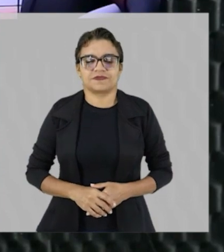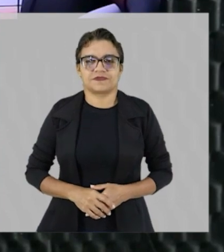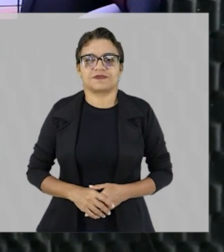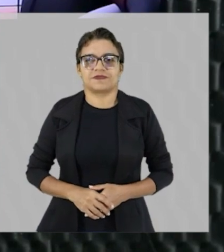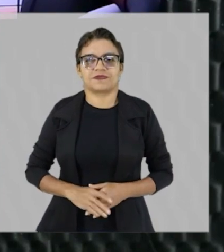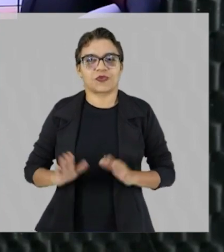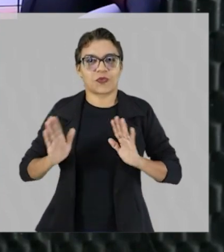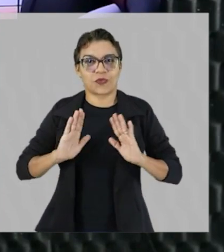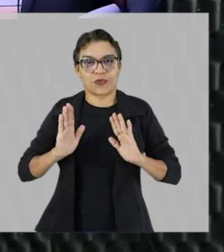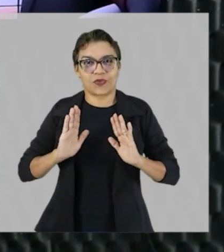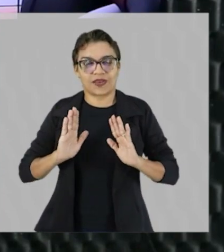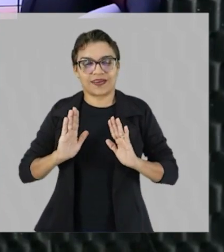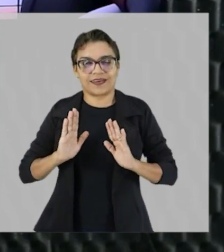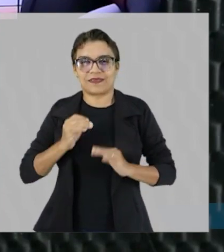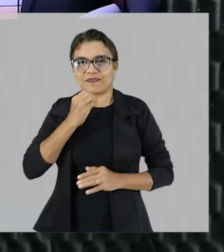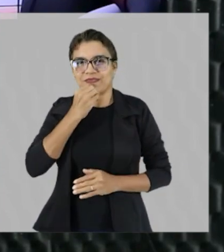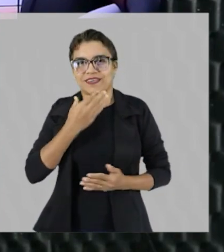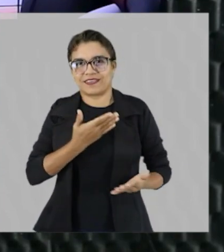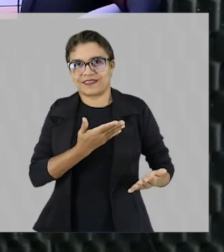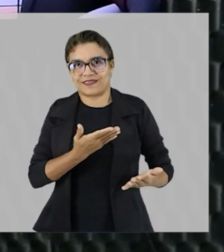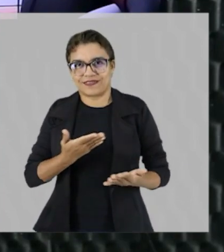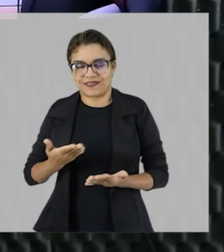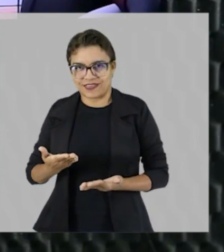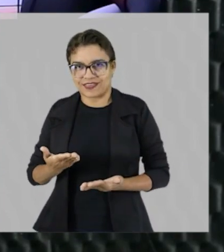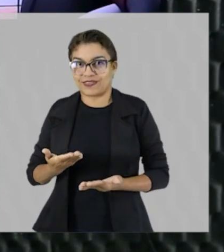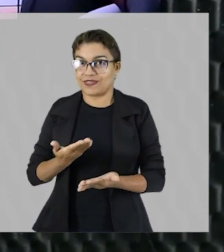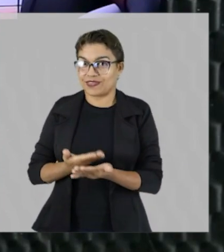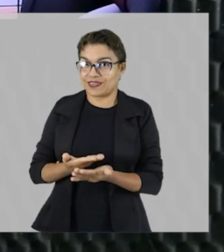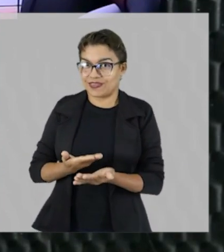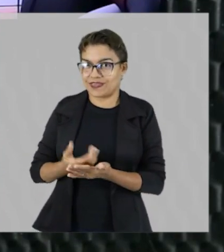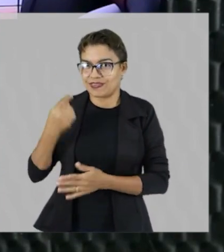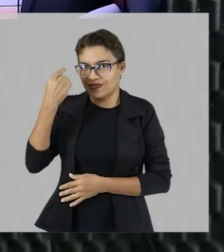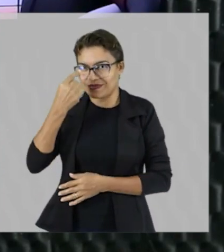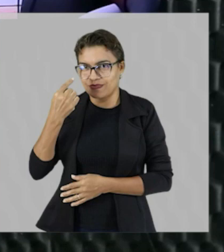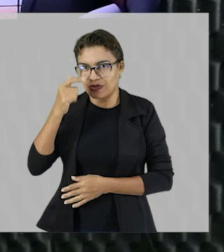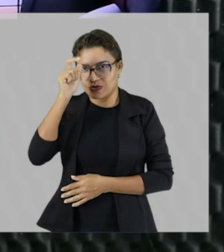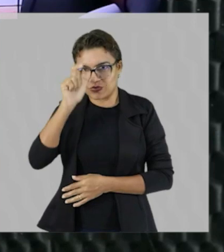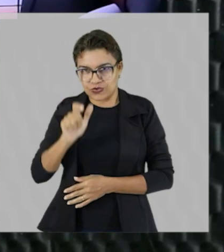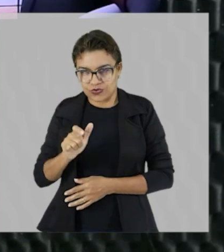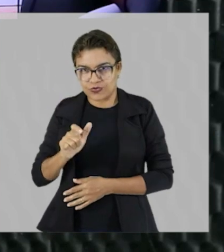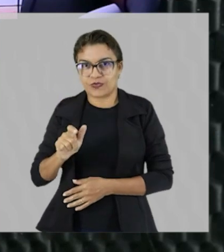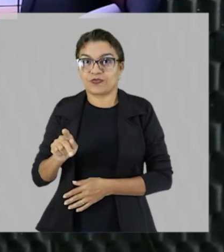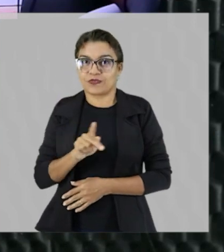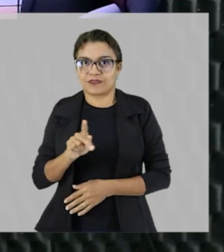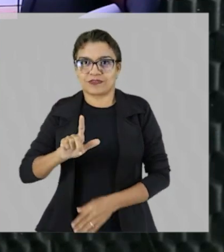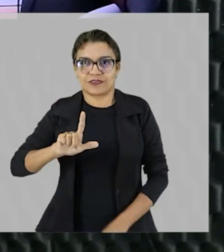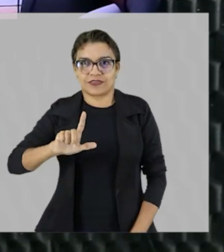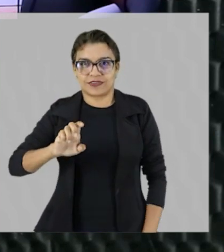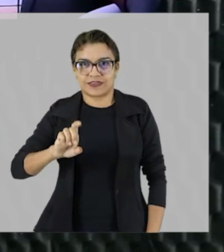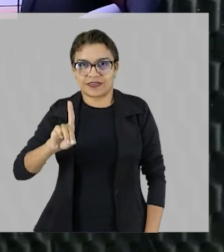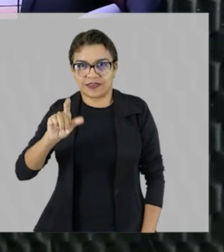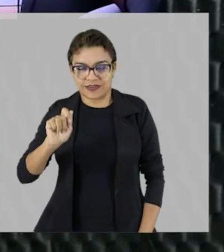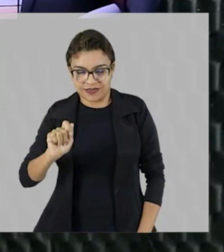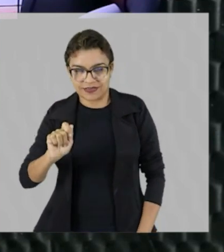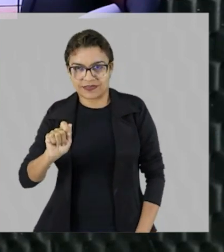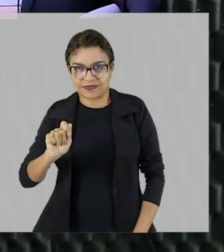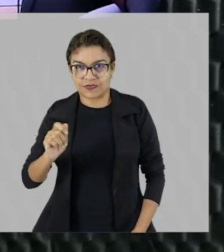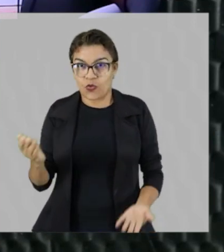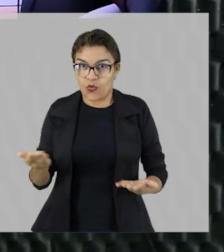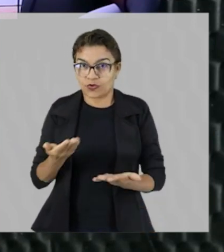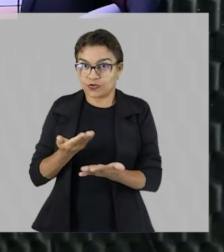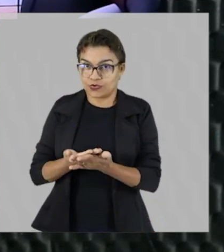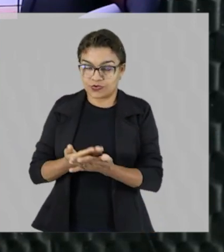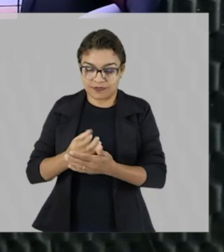Olá, chicos e chicas, bem-vindos à classe de espanhol de hoje. Professora Leda Jane aqui na área do Preparatório PAS, o